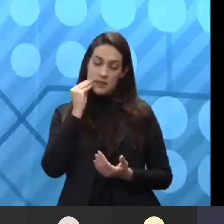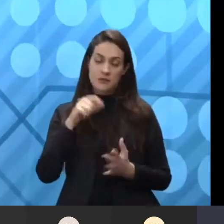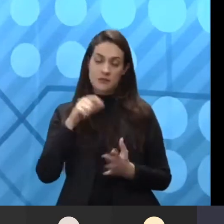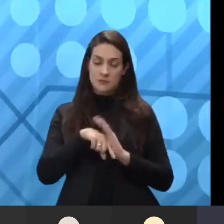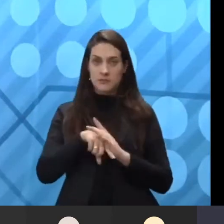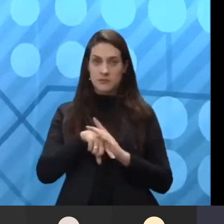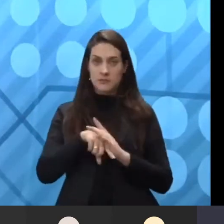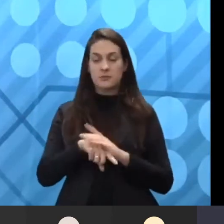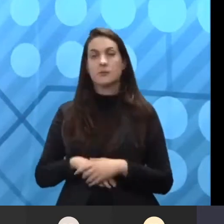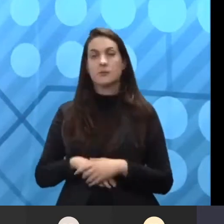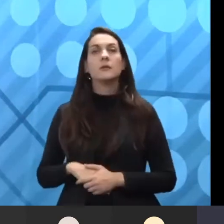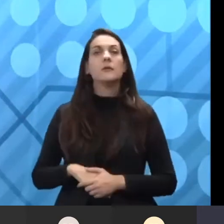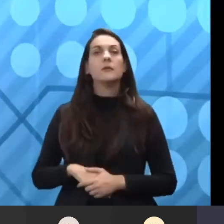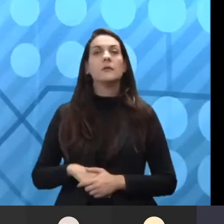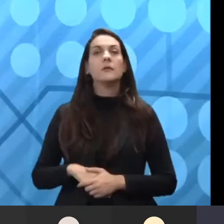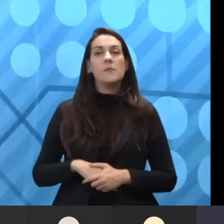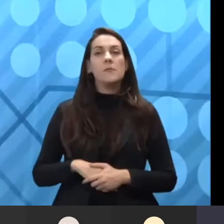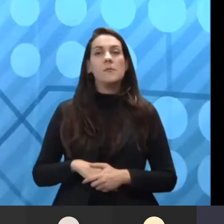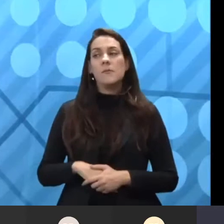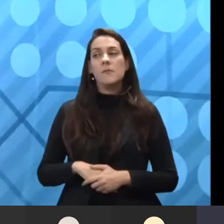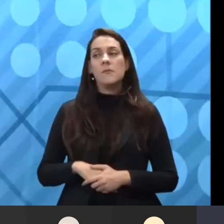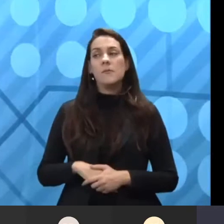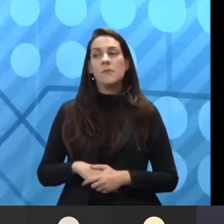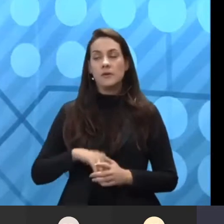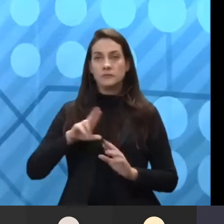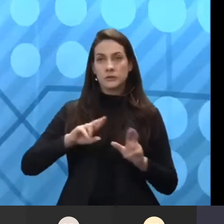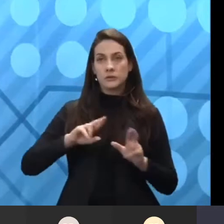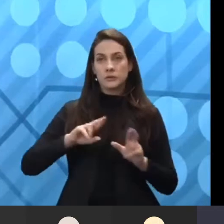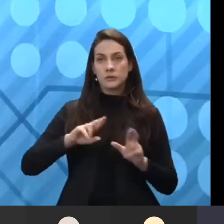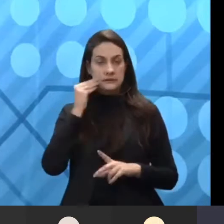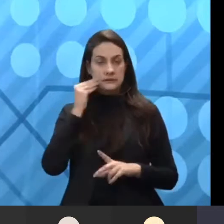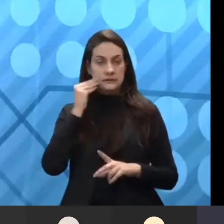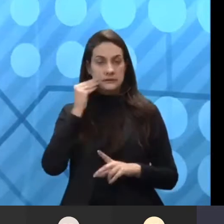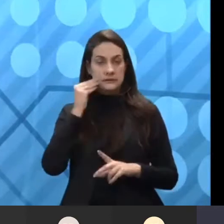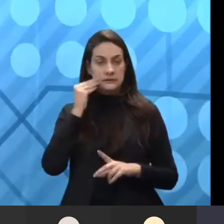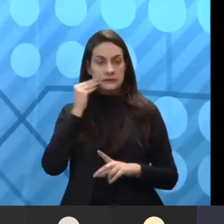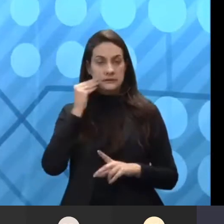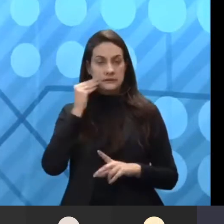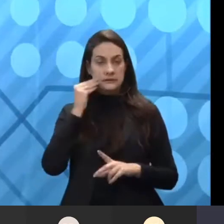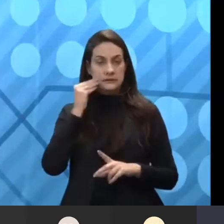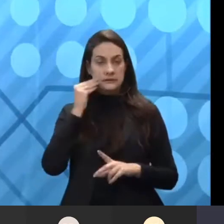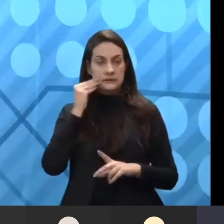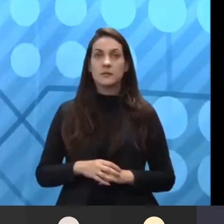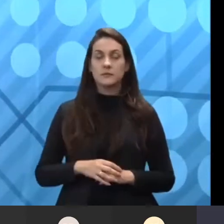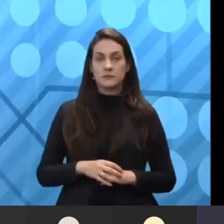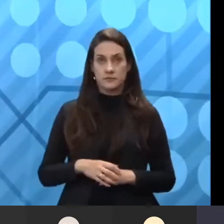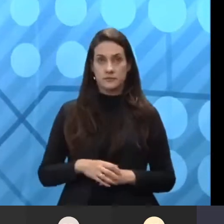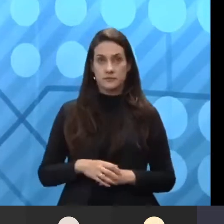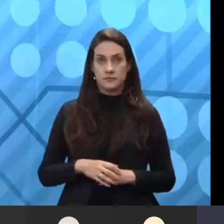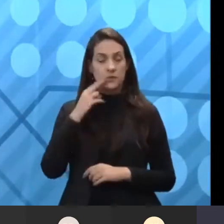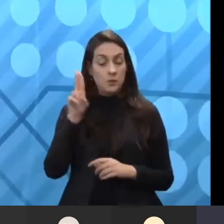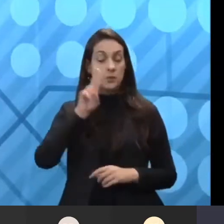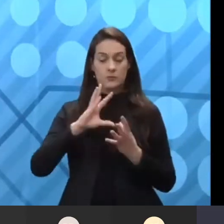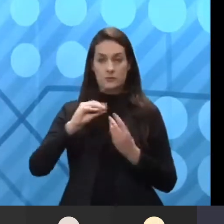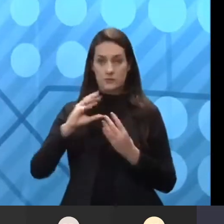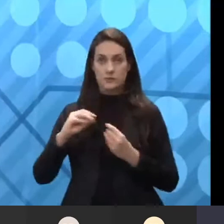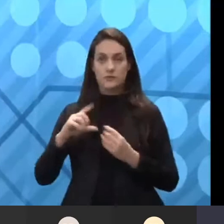5% e vai testando diferentes concentrações. Ele é um teste muito difundido e muito utilizado e ele